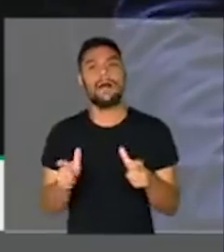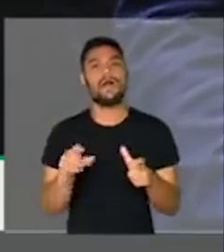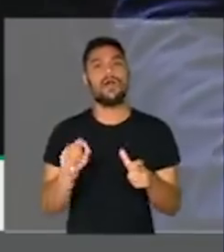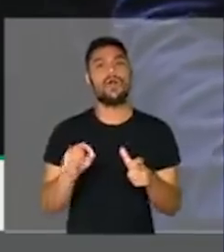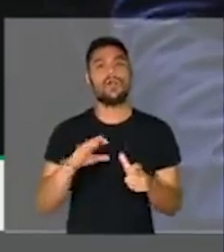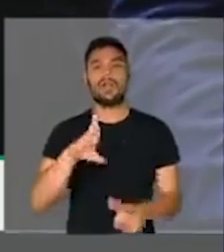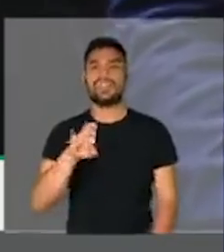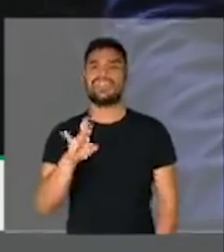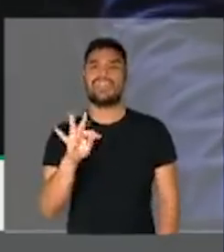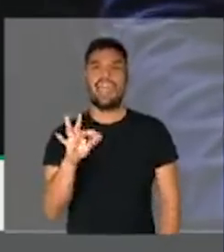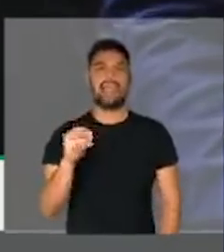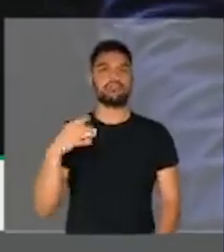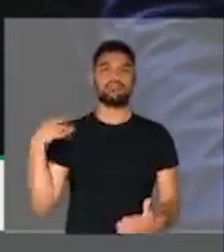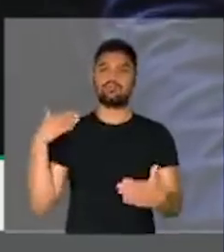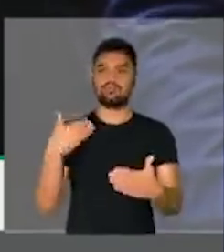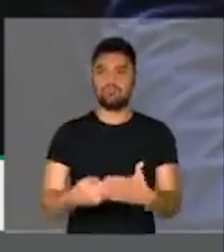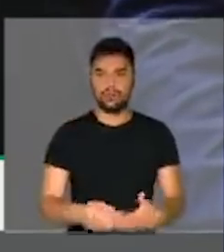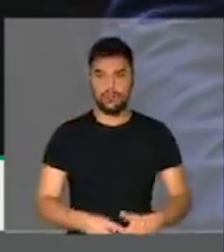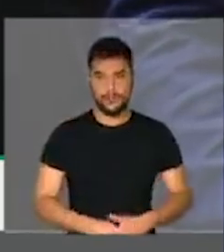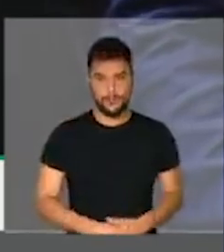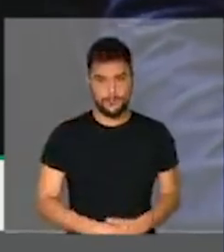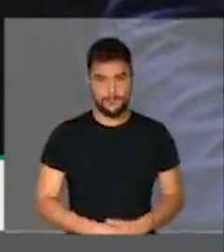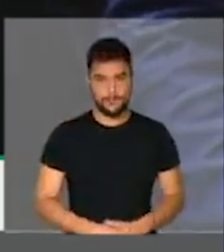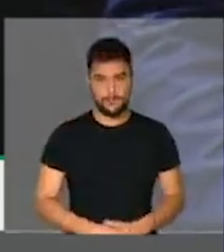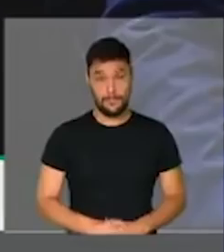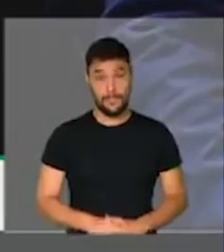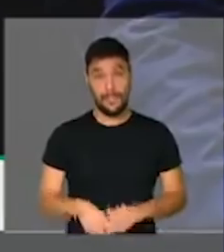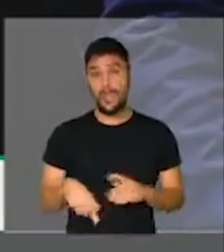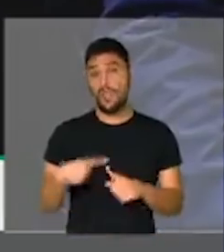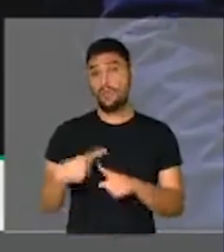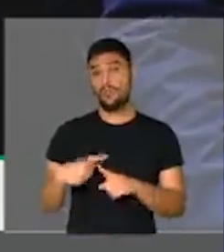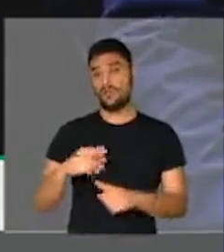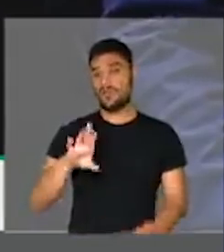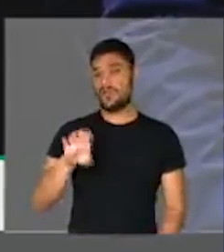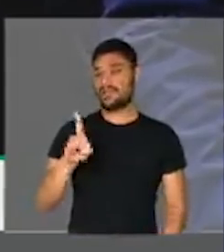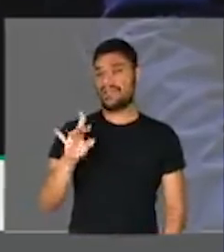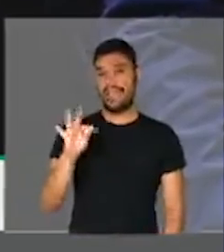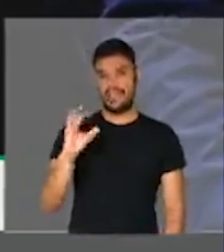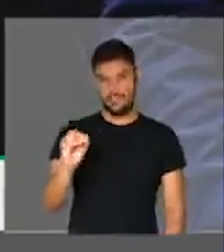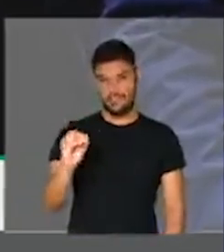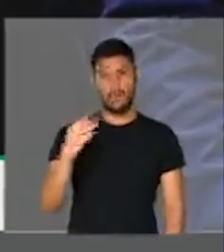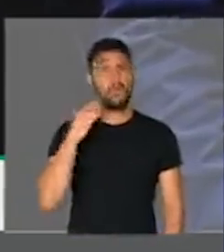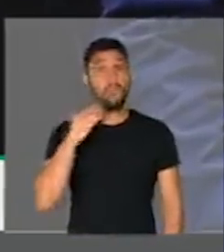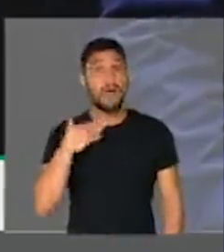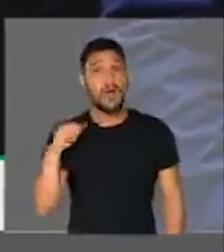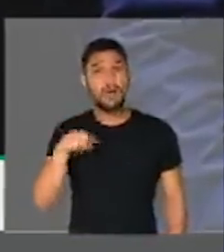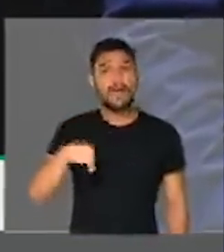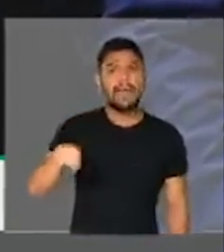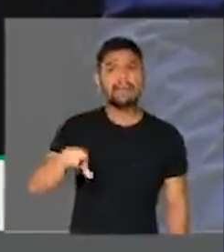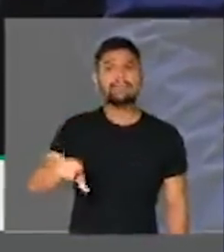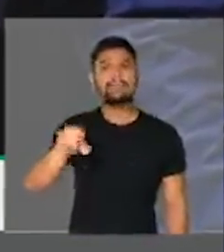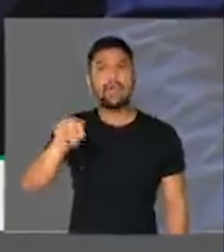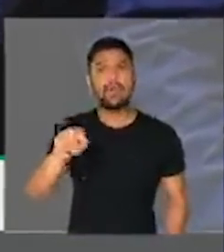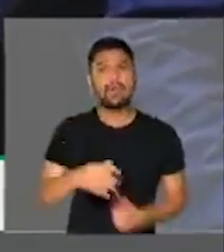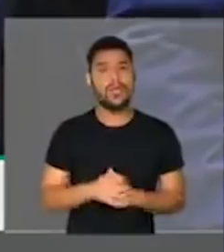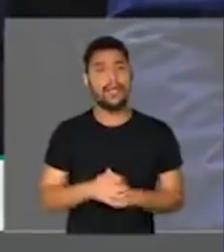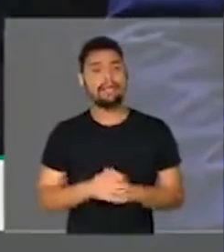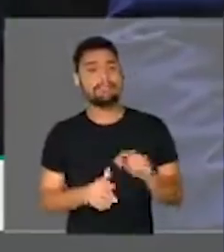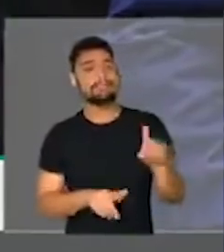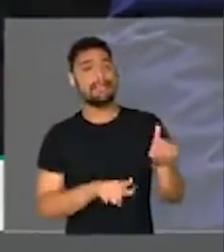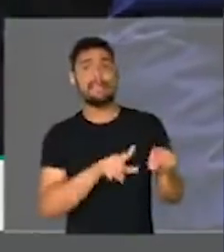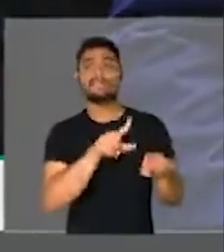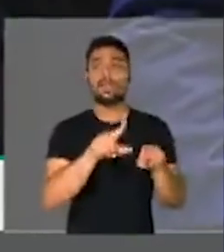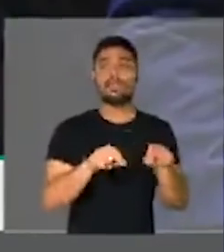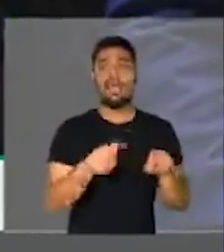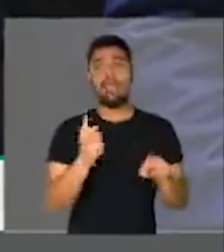volume de crédito da história do Brasil. Porque o crédito, os bancos optam por entesourar os seus recursos